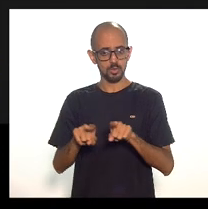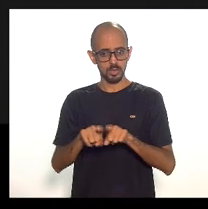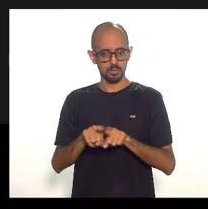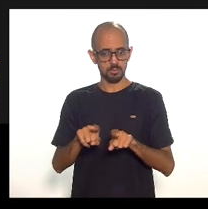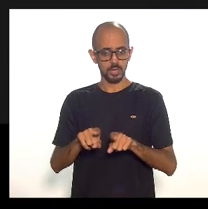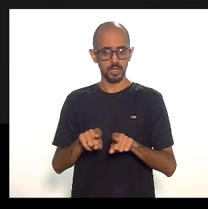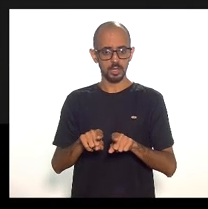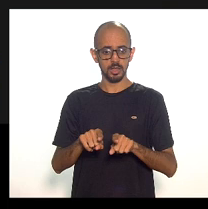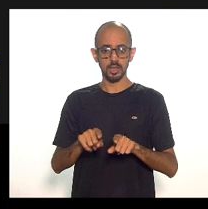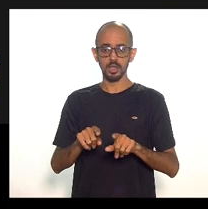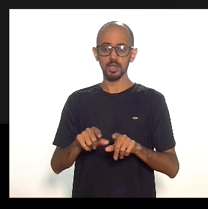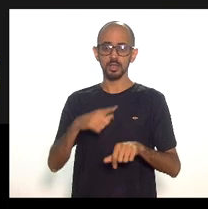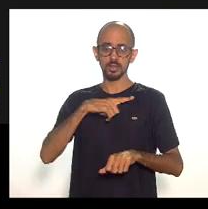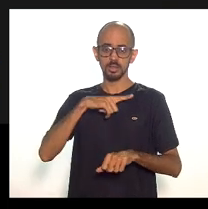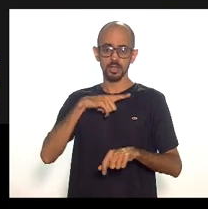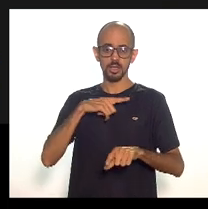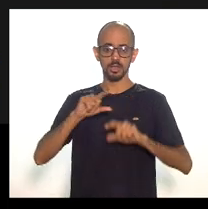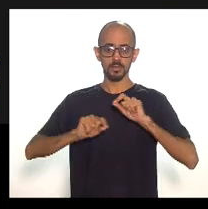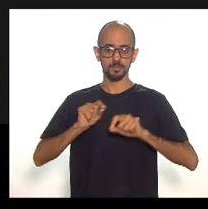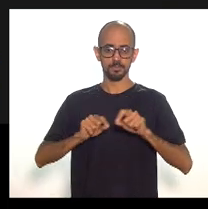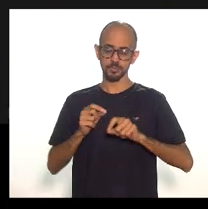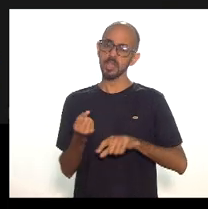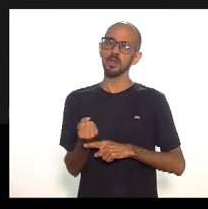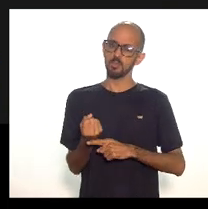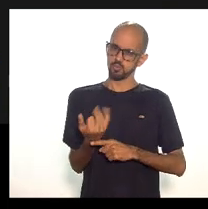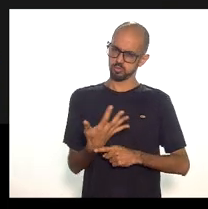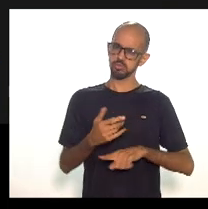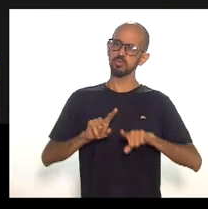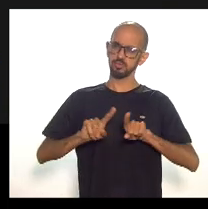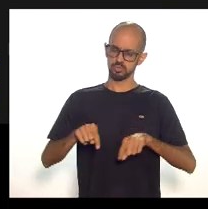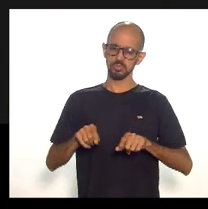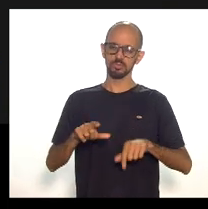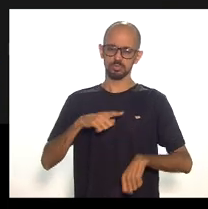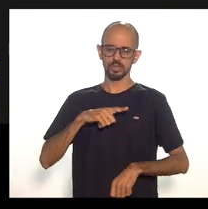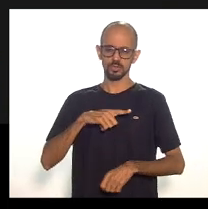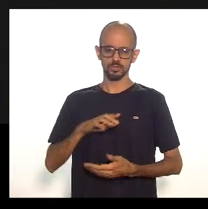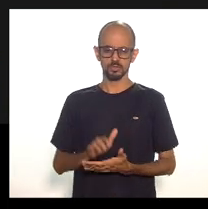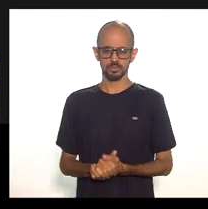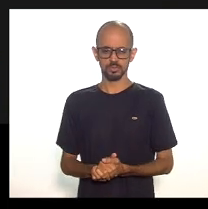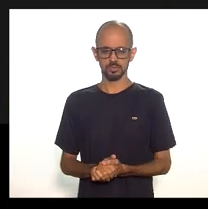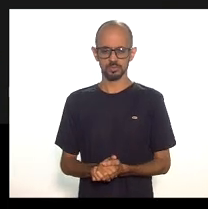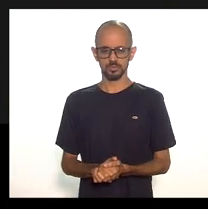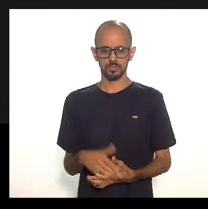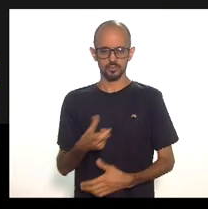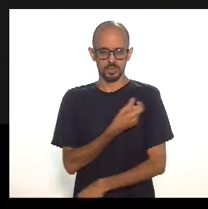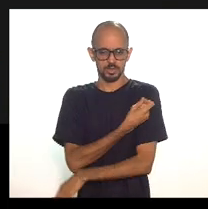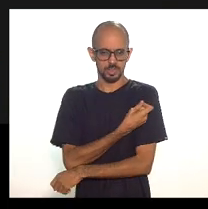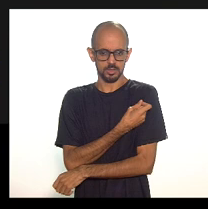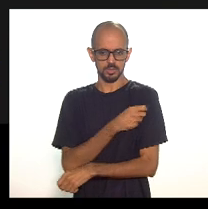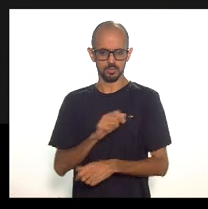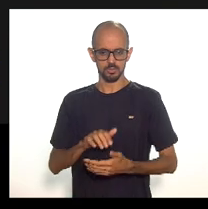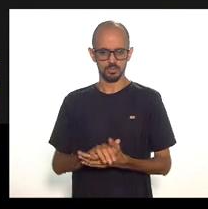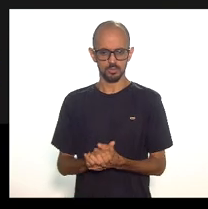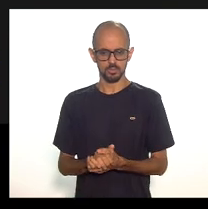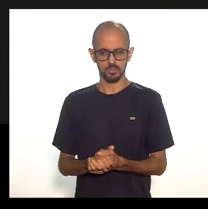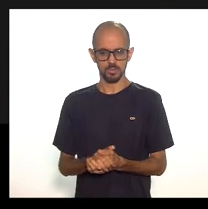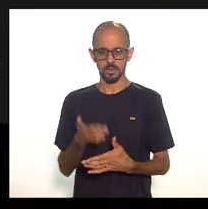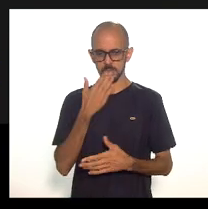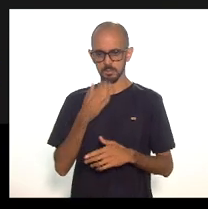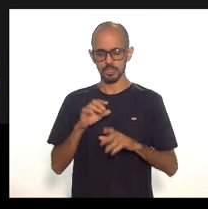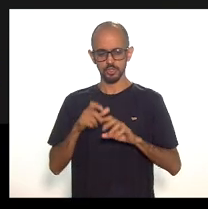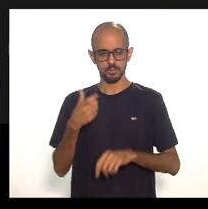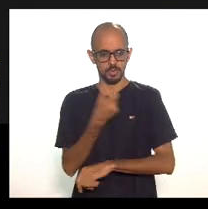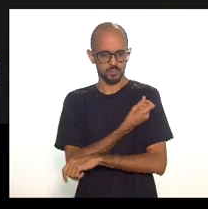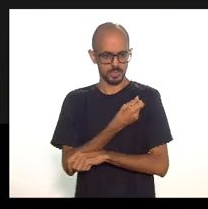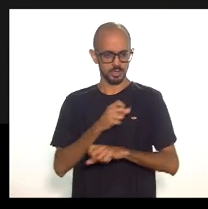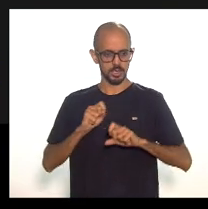Tá? Tem o quantitativo. Obrigado. Tem o quantitativo de profissionais. Então, vacinação. Estou concluindo, pedindo que se faça a vacinação em massa para